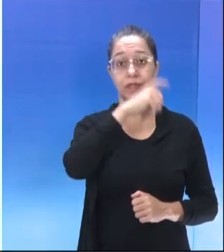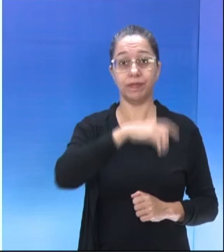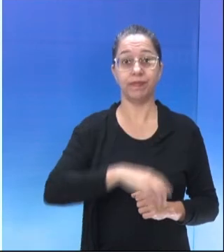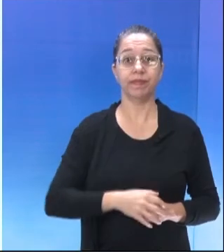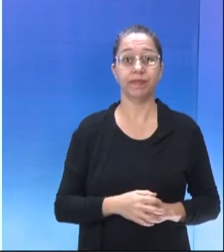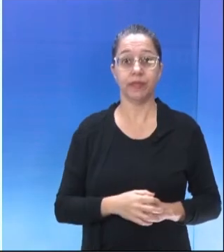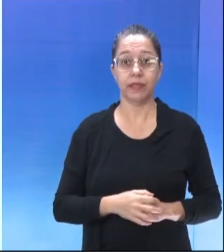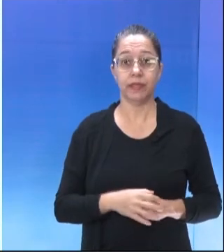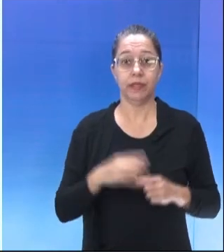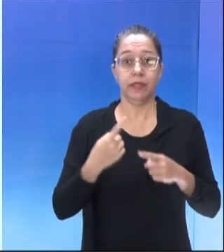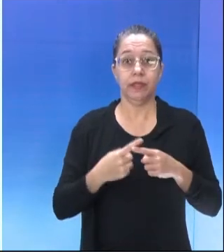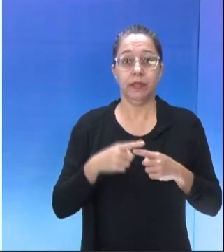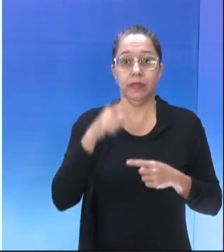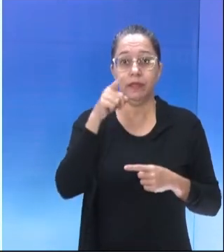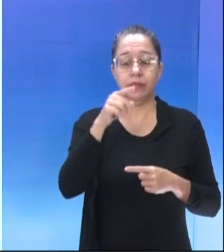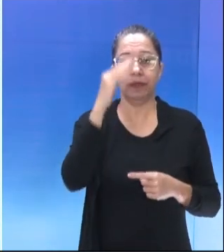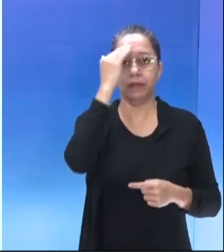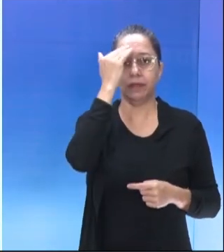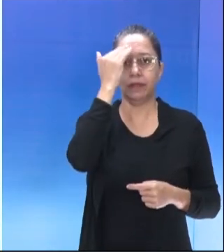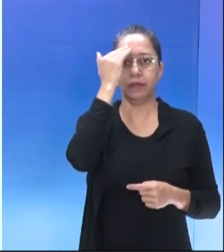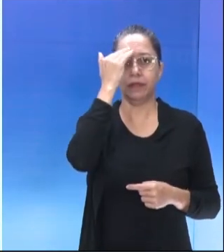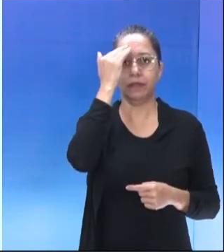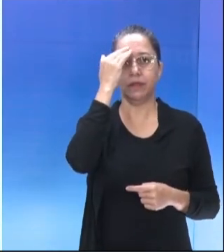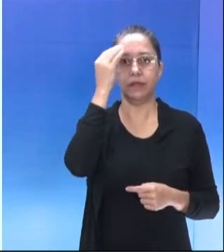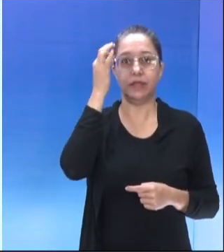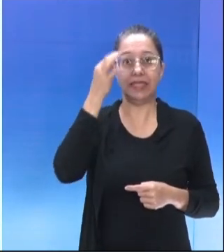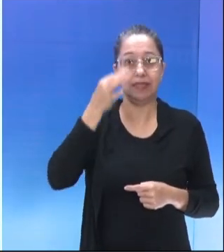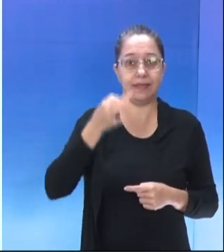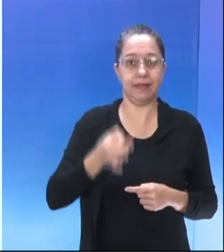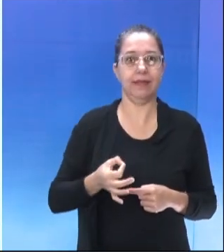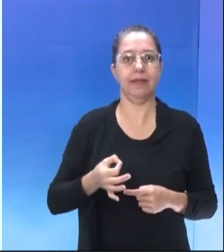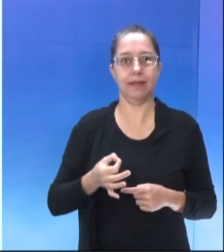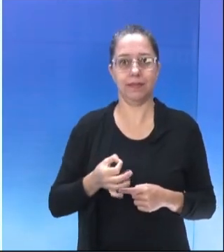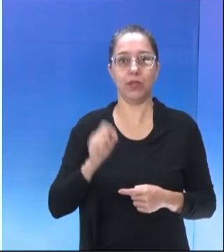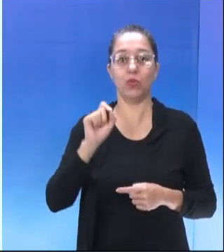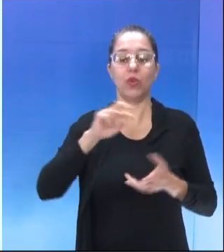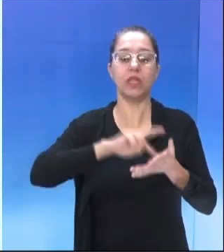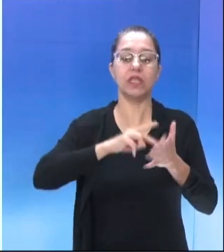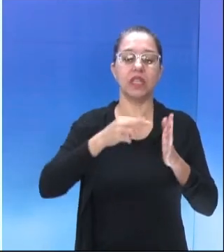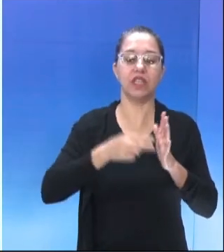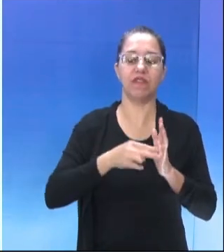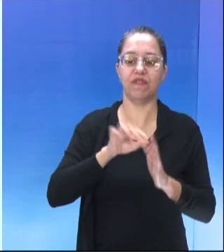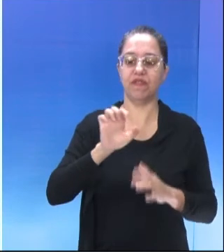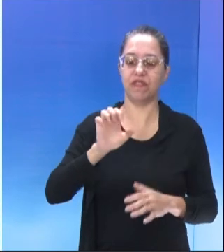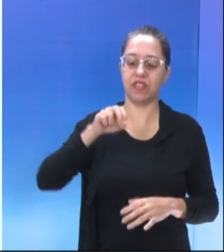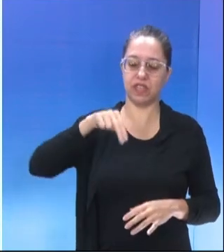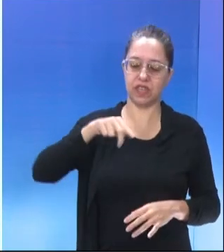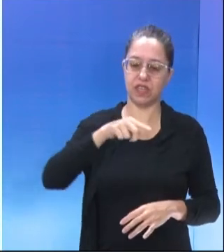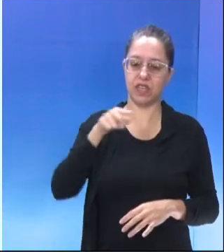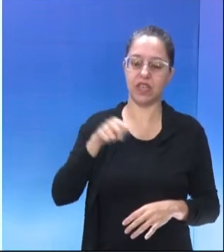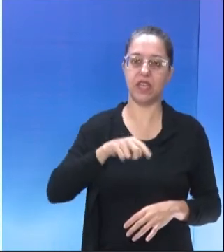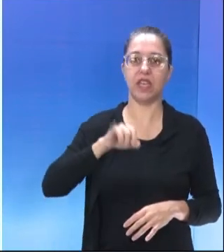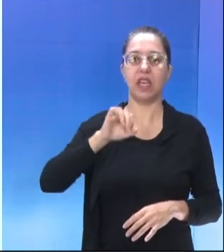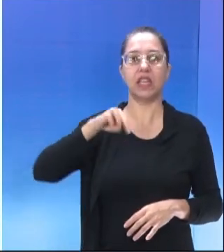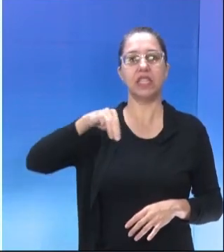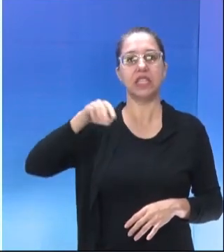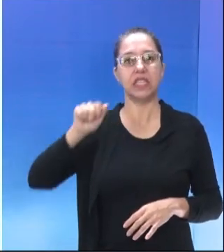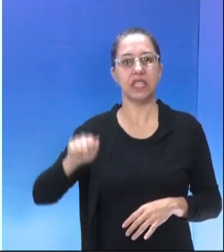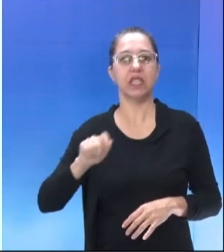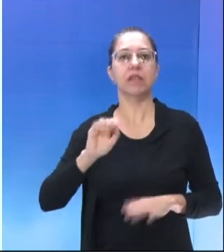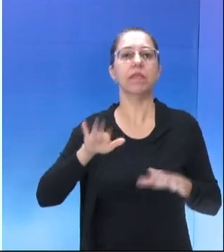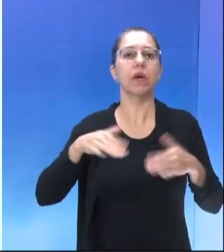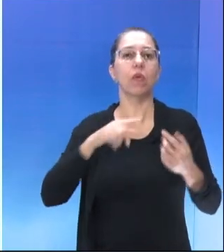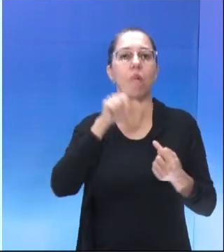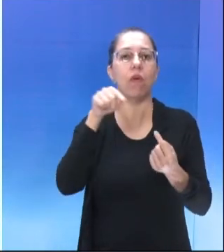difícil, porque você precisa entender realmente aí o que é enzima, o que é pH,